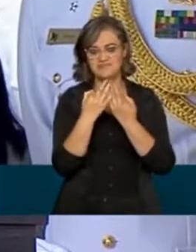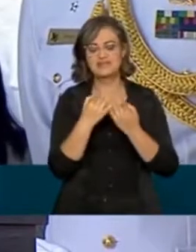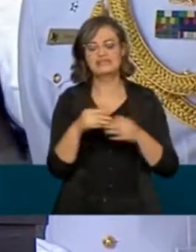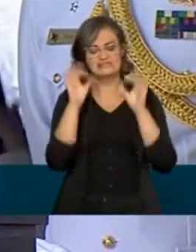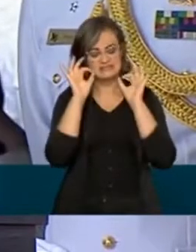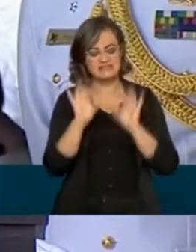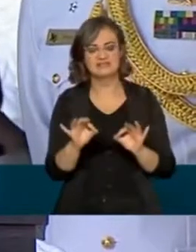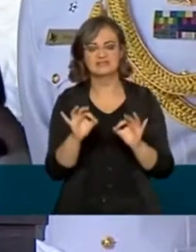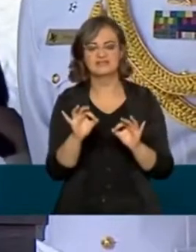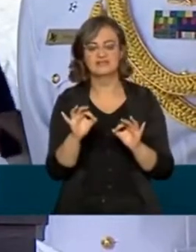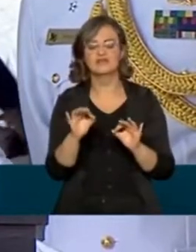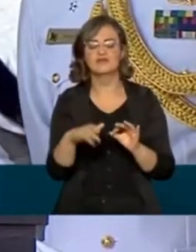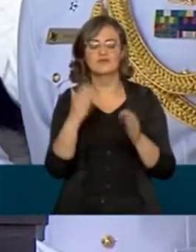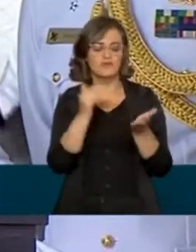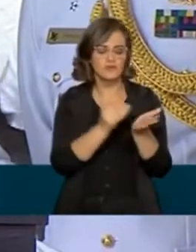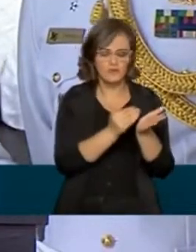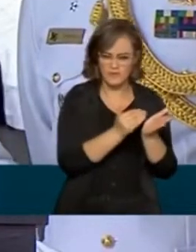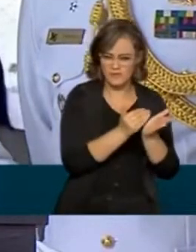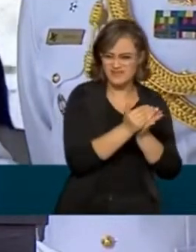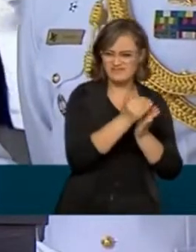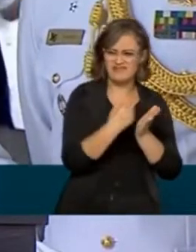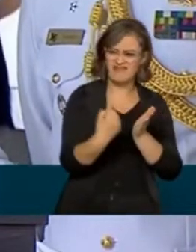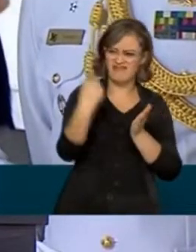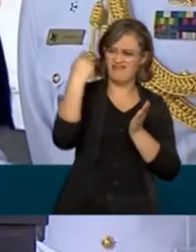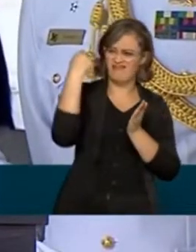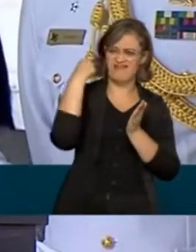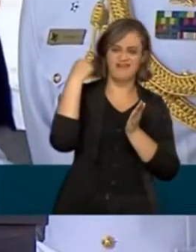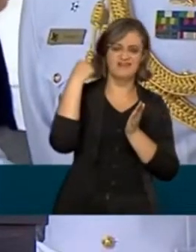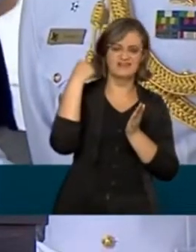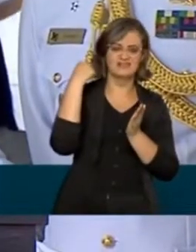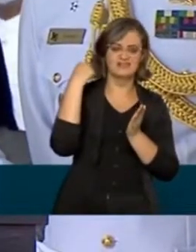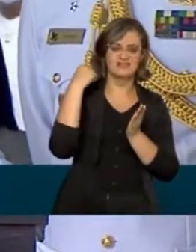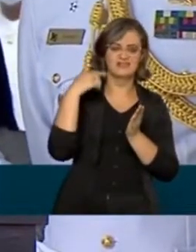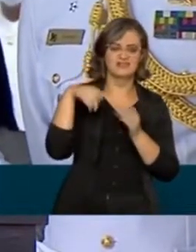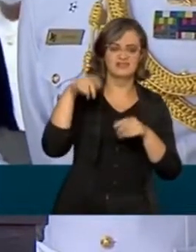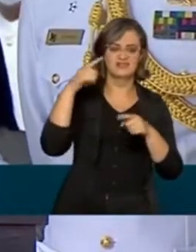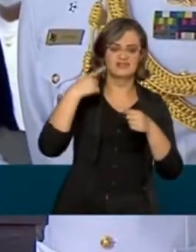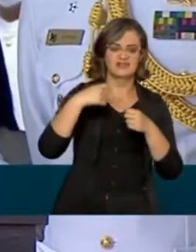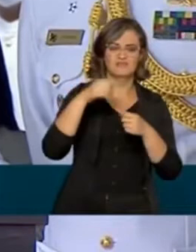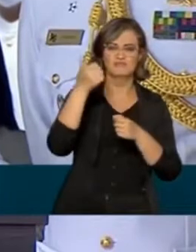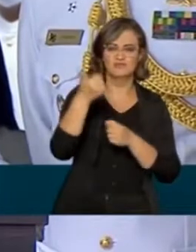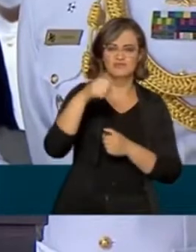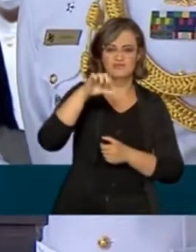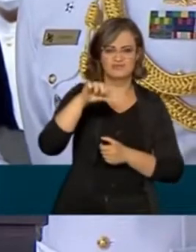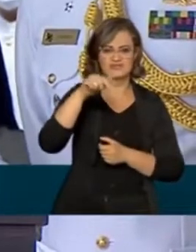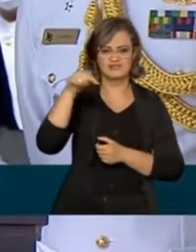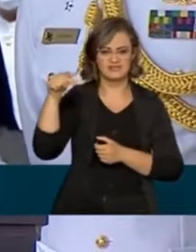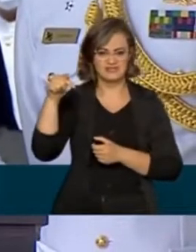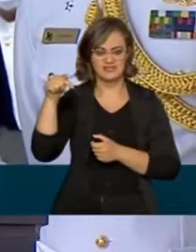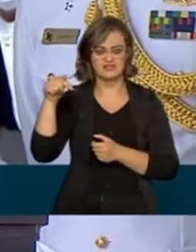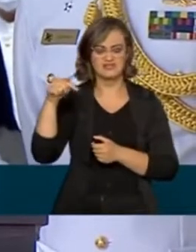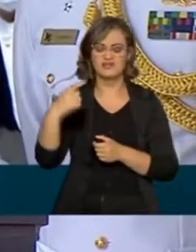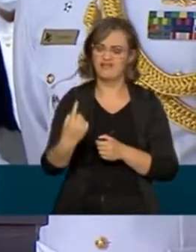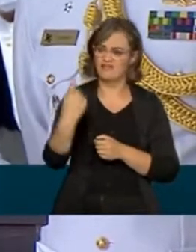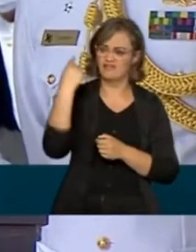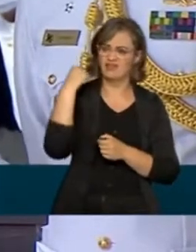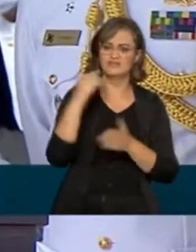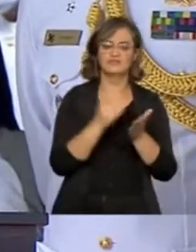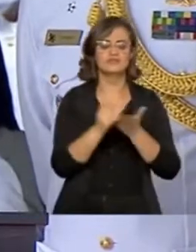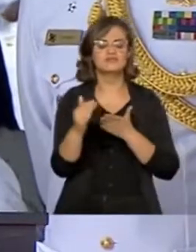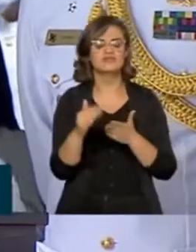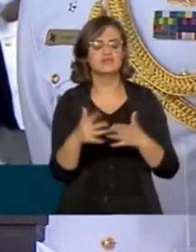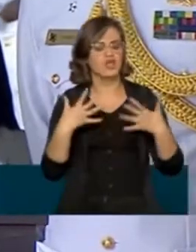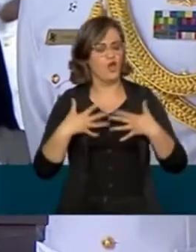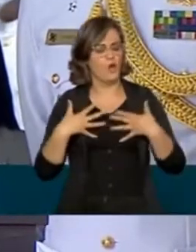Asseguro que, desde as manobras iniciais, nos tempos do contra-torpedeiro Maranhão, em 1977, sempre foi motivo de orgulho